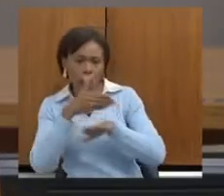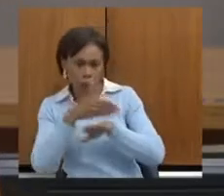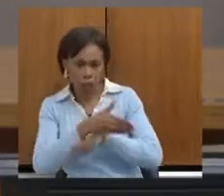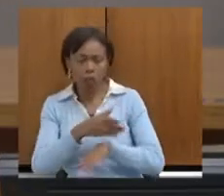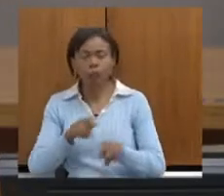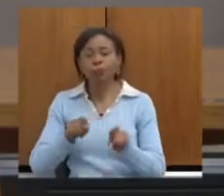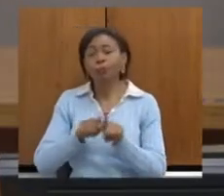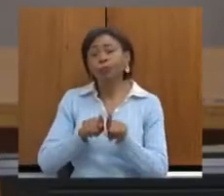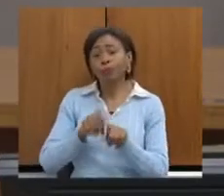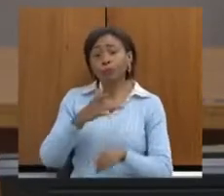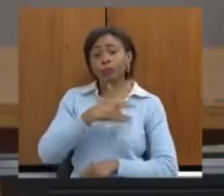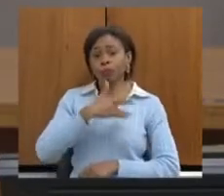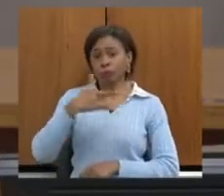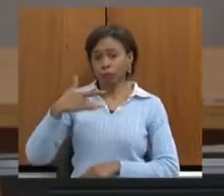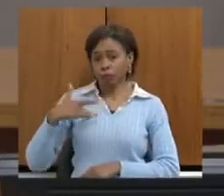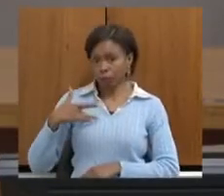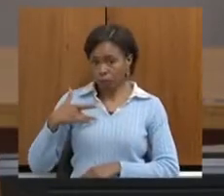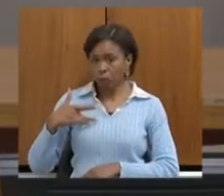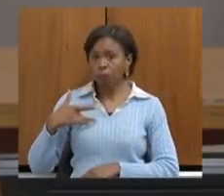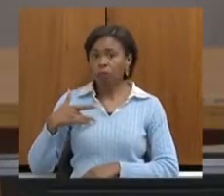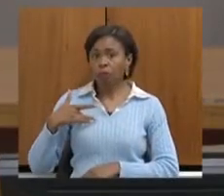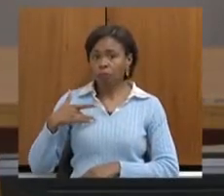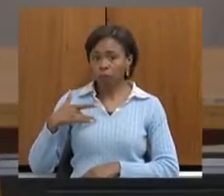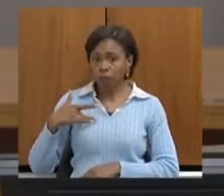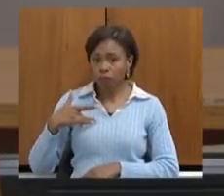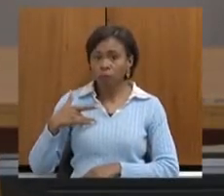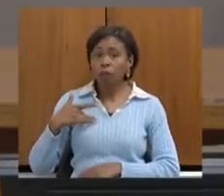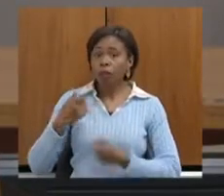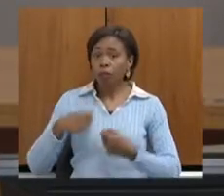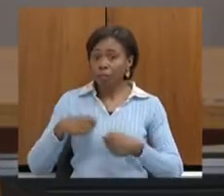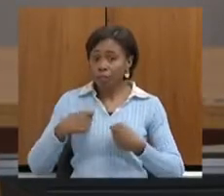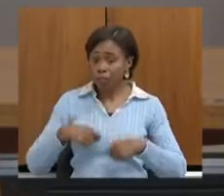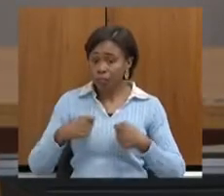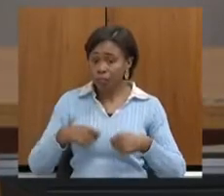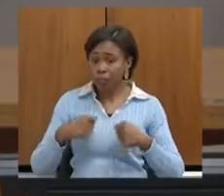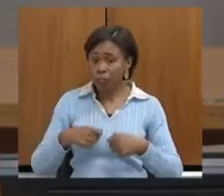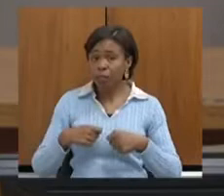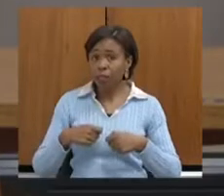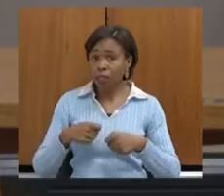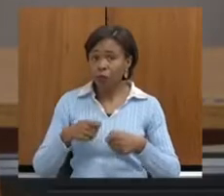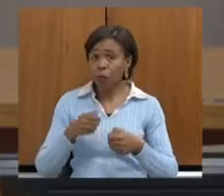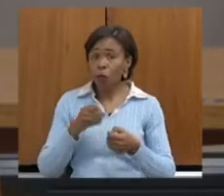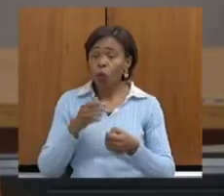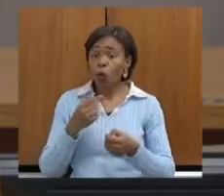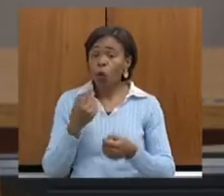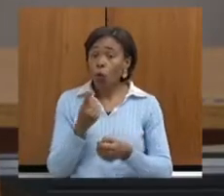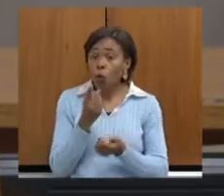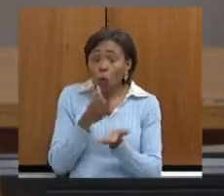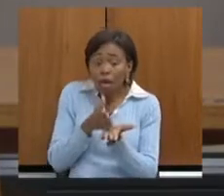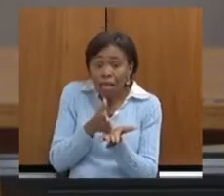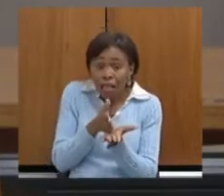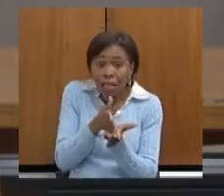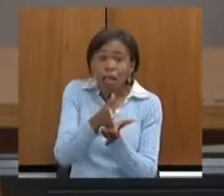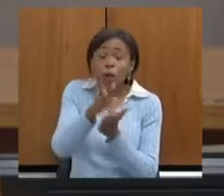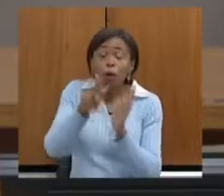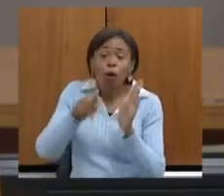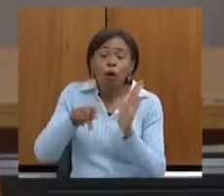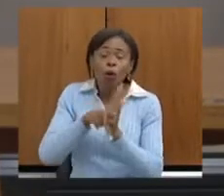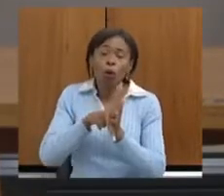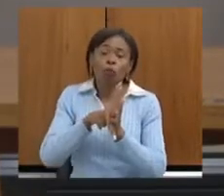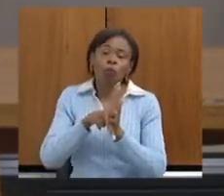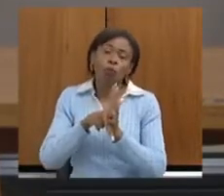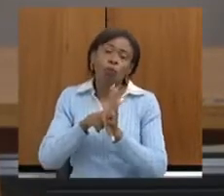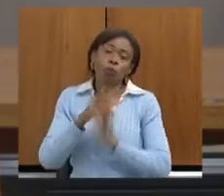com uma linha uma linha própria no sistema de no Sistema Único de Saúde que atenda a realidade